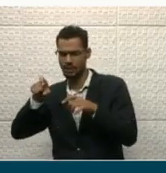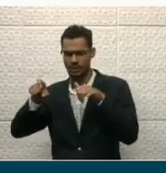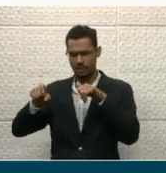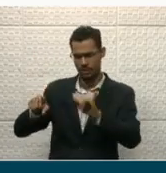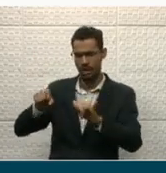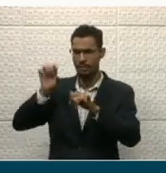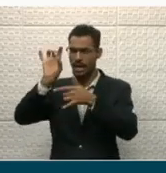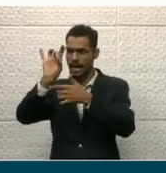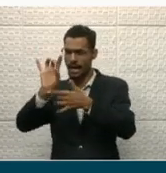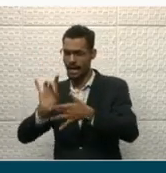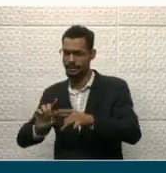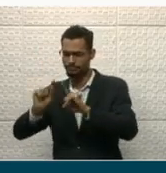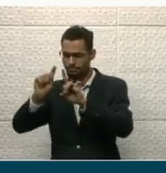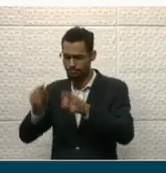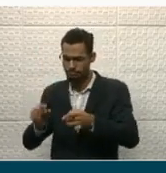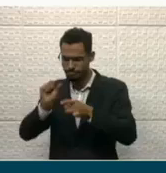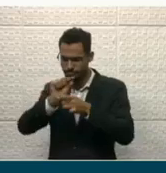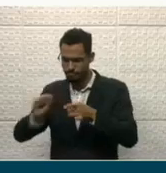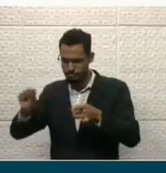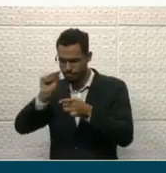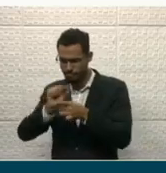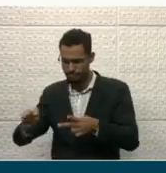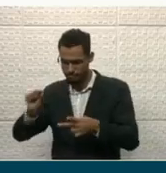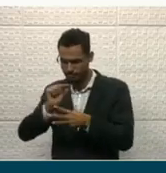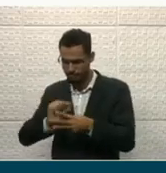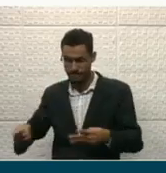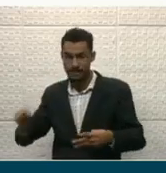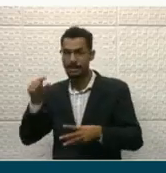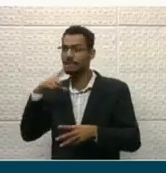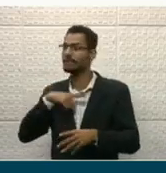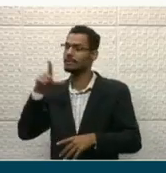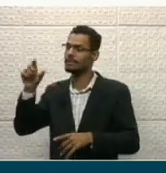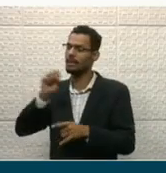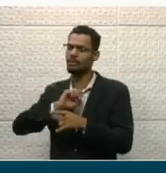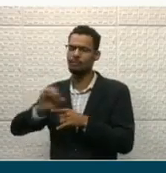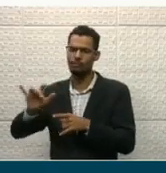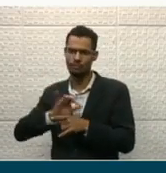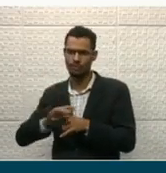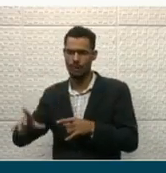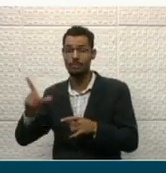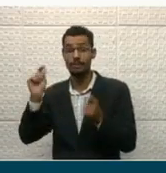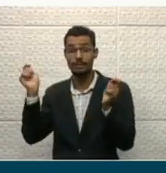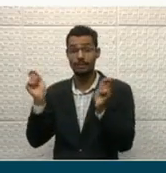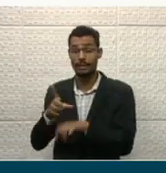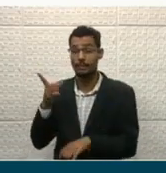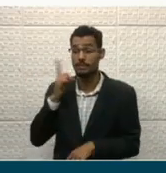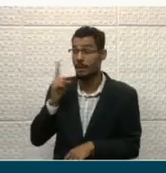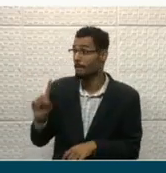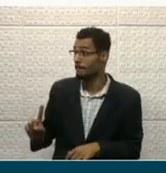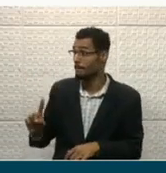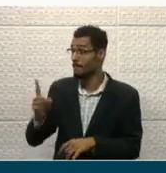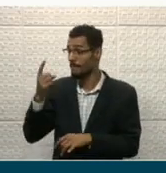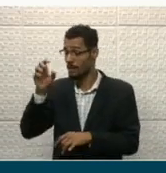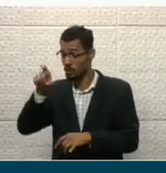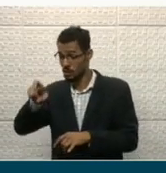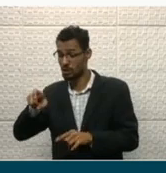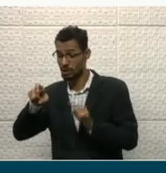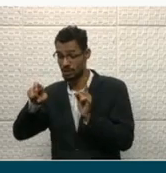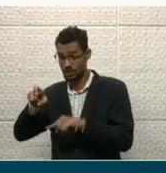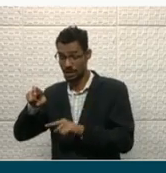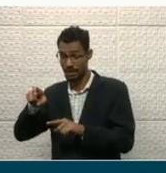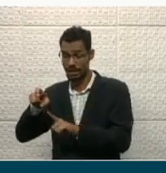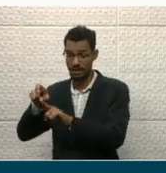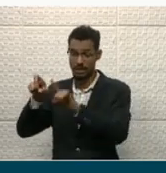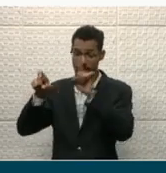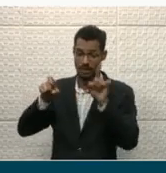e nas colunas, os coeficientes dessas variáveis. Então, se a primeira componente é x, na